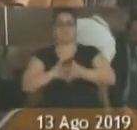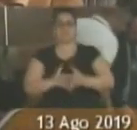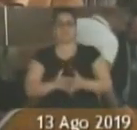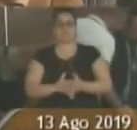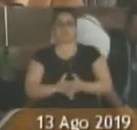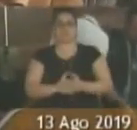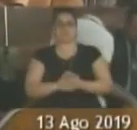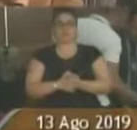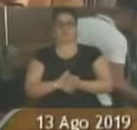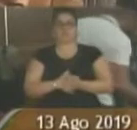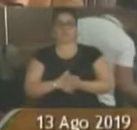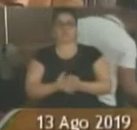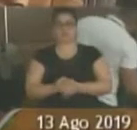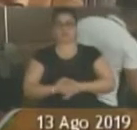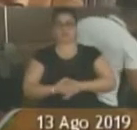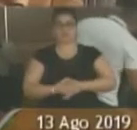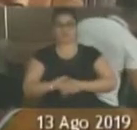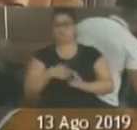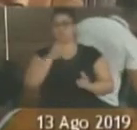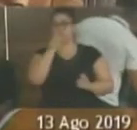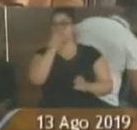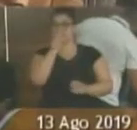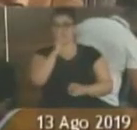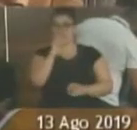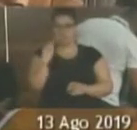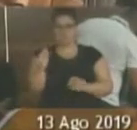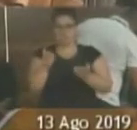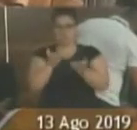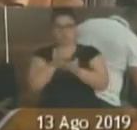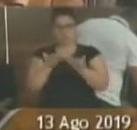no lombo do largato, né?